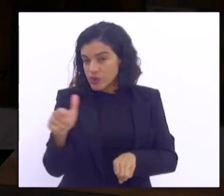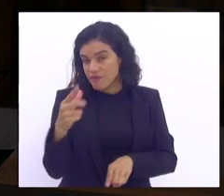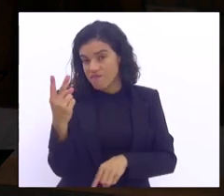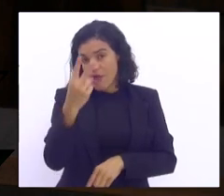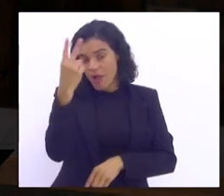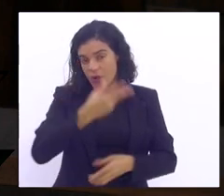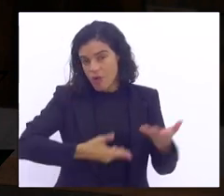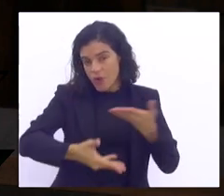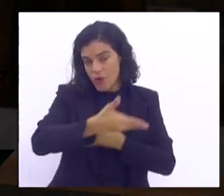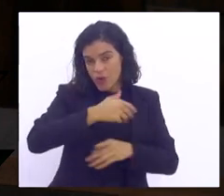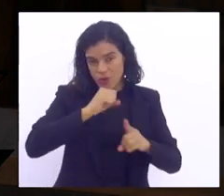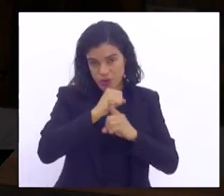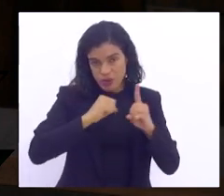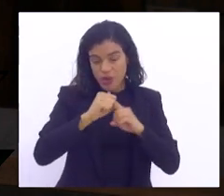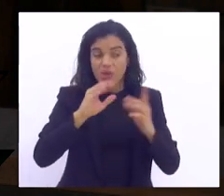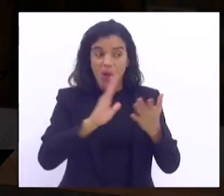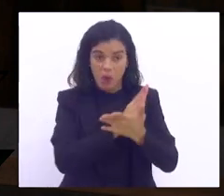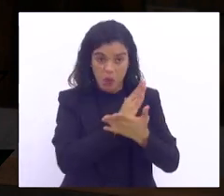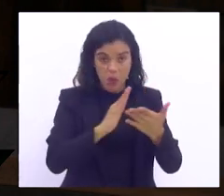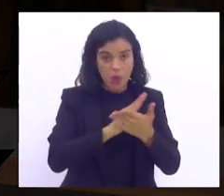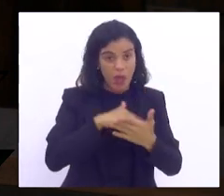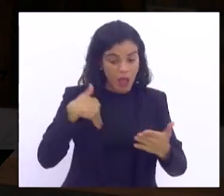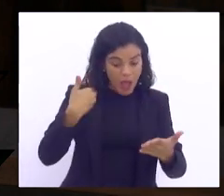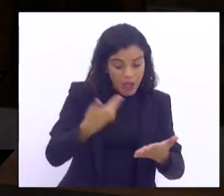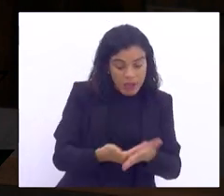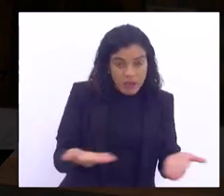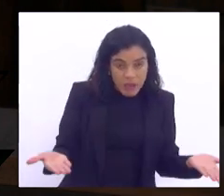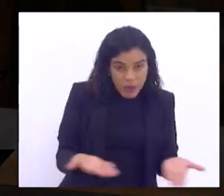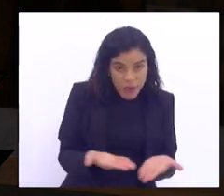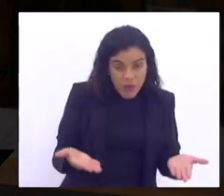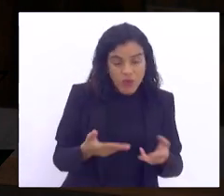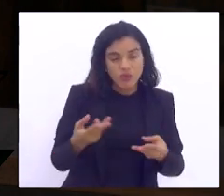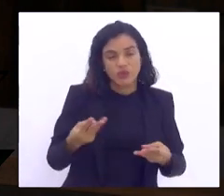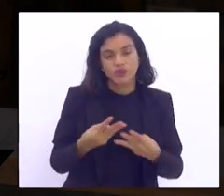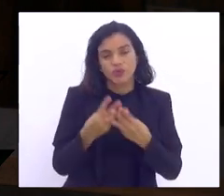Aliás, até hoje, em alguns lugares, cristãos, judeus,